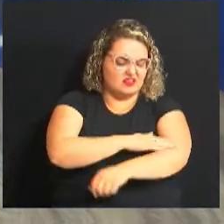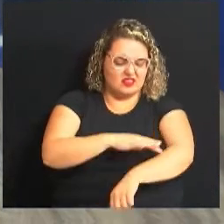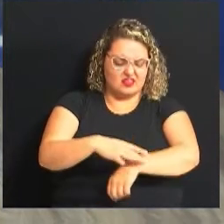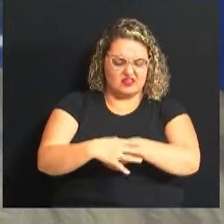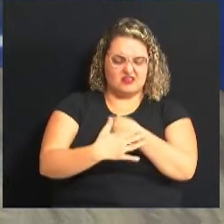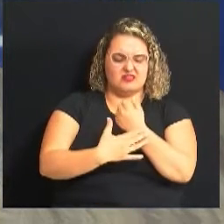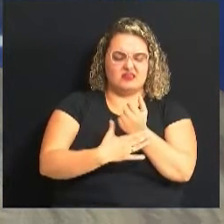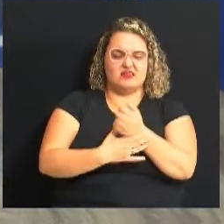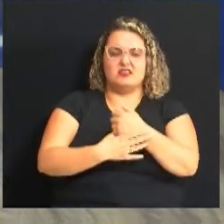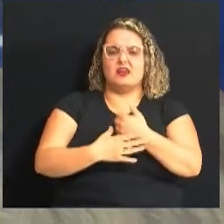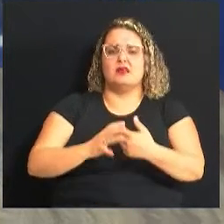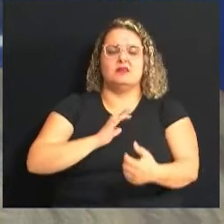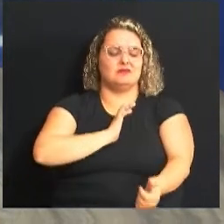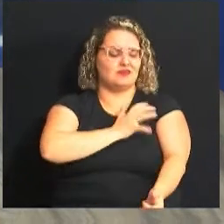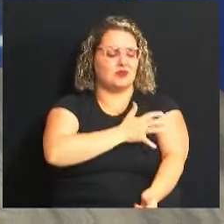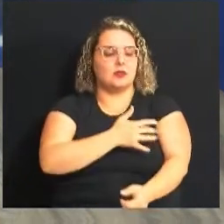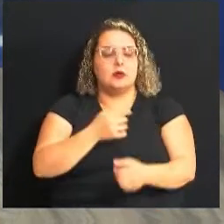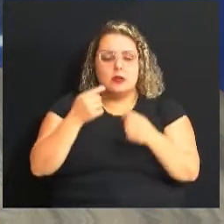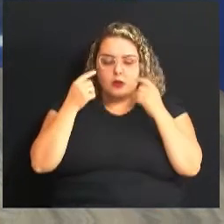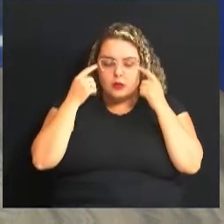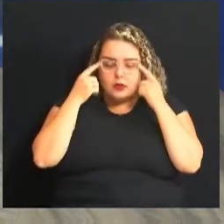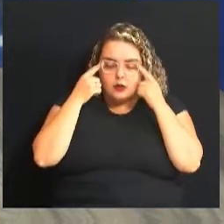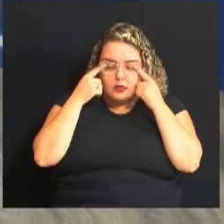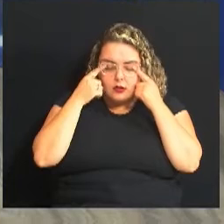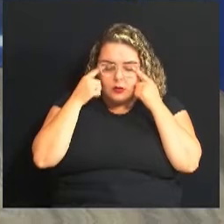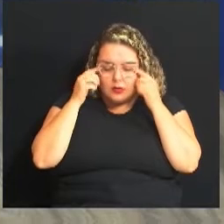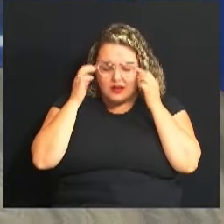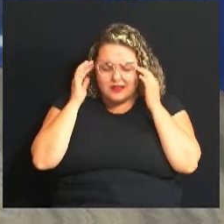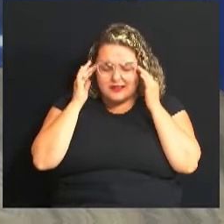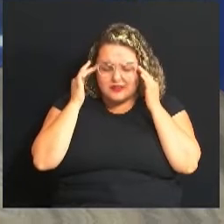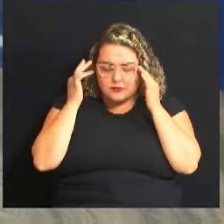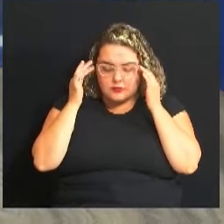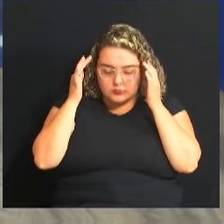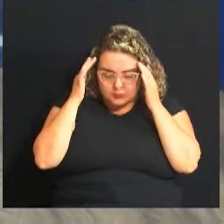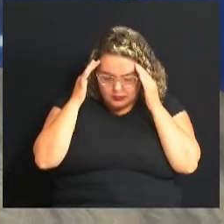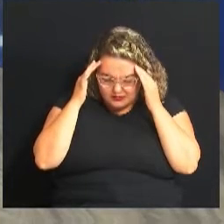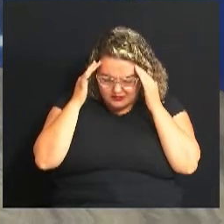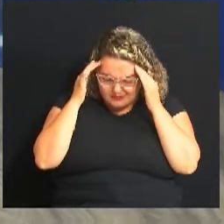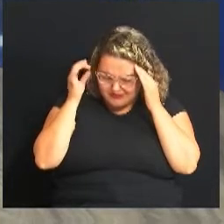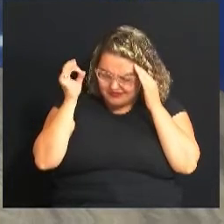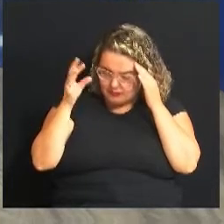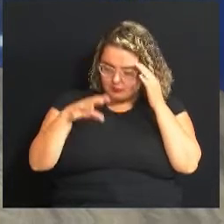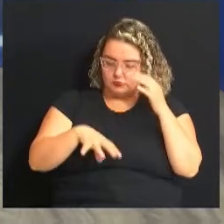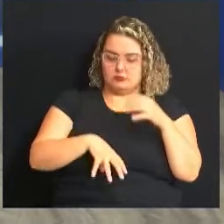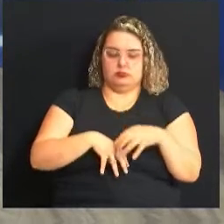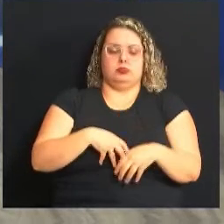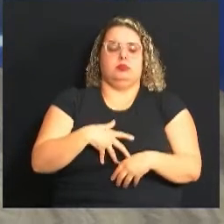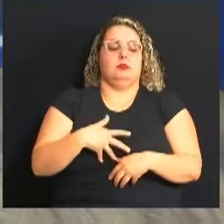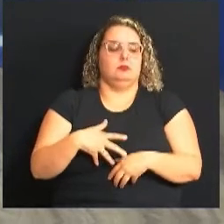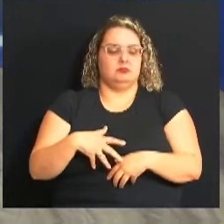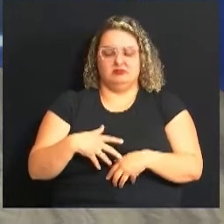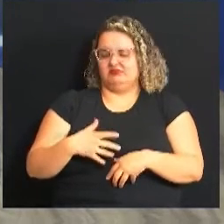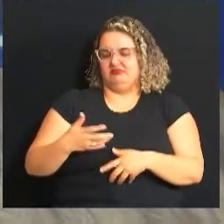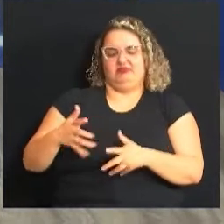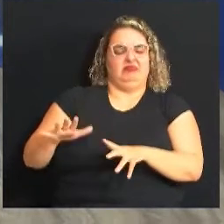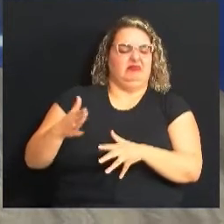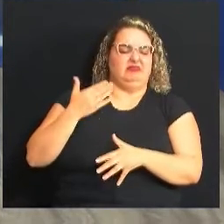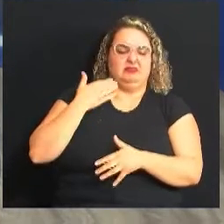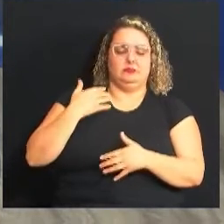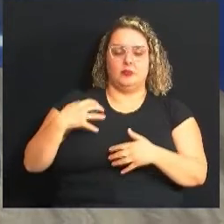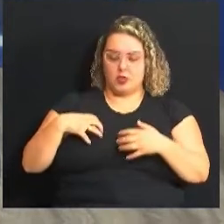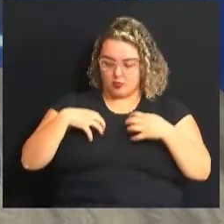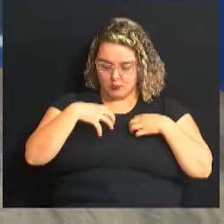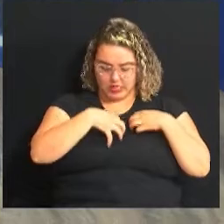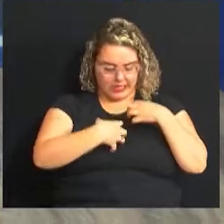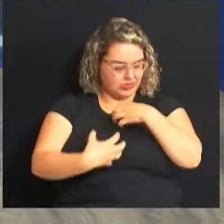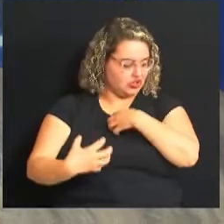músculos, atrás dos olhos, dor de cabeça, náuseas, perda de apetite, manchas avermelhadas.